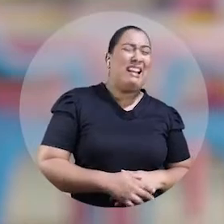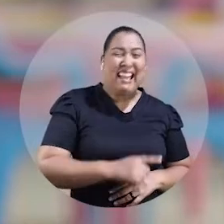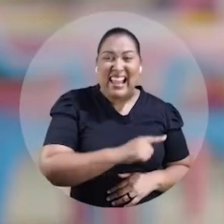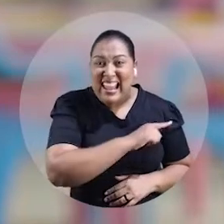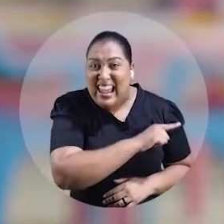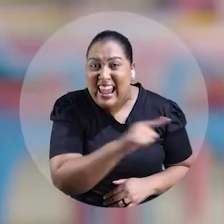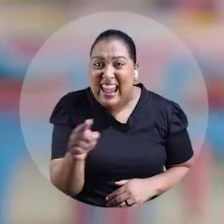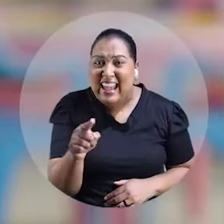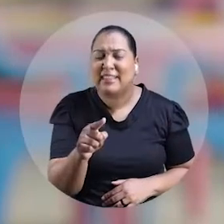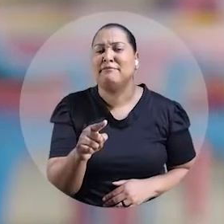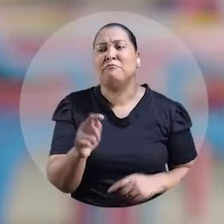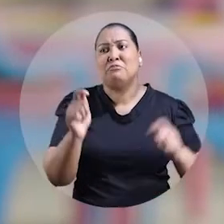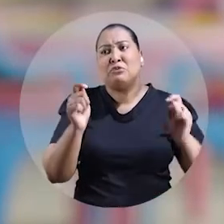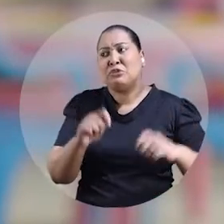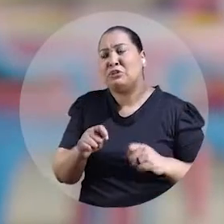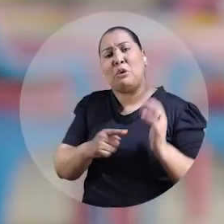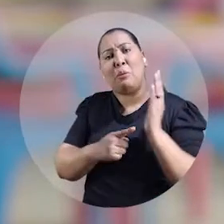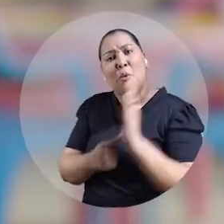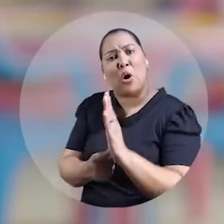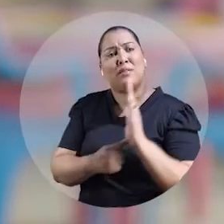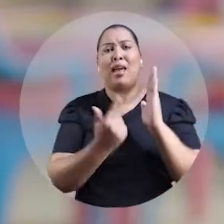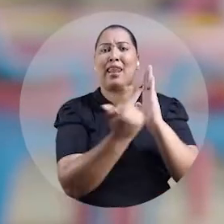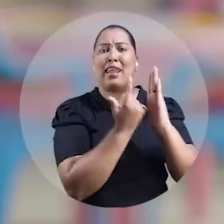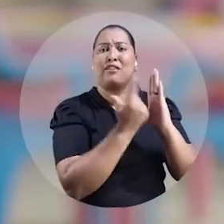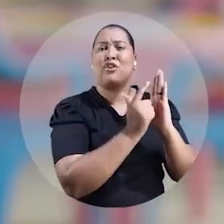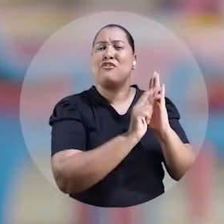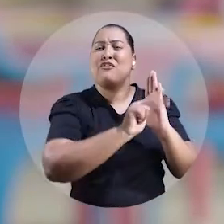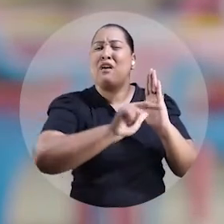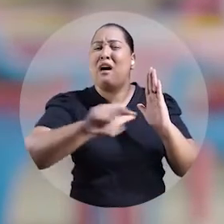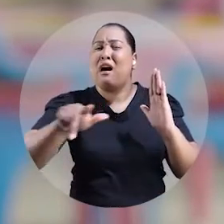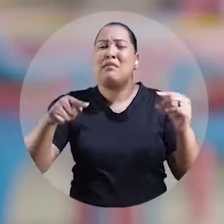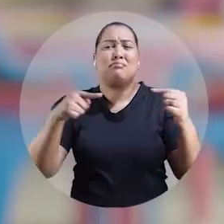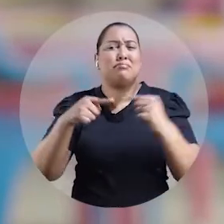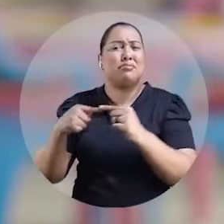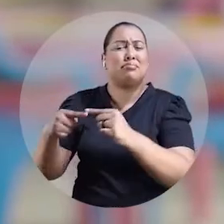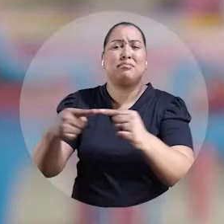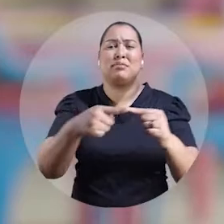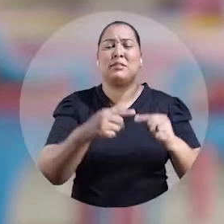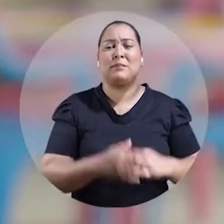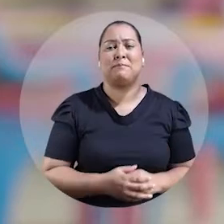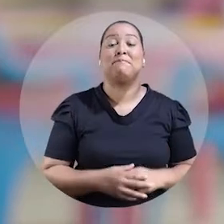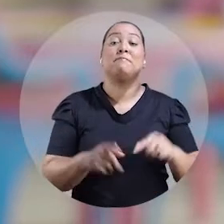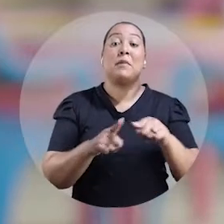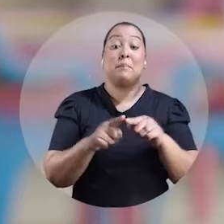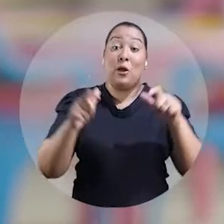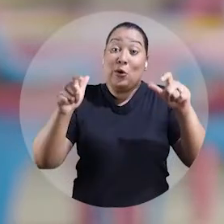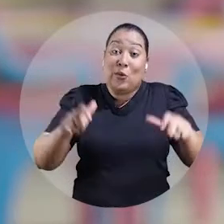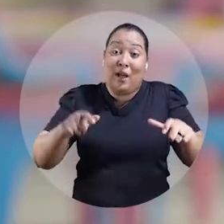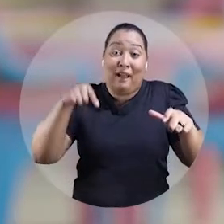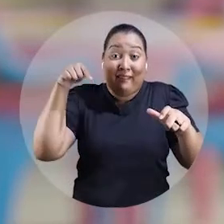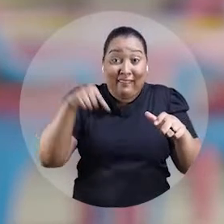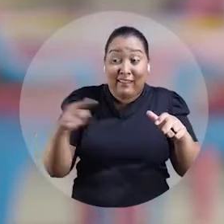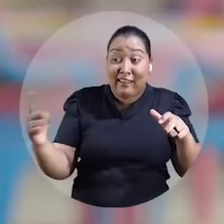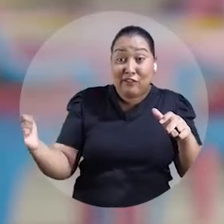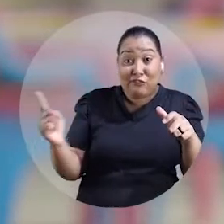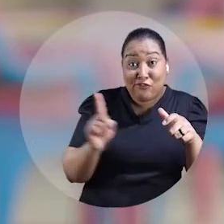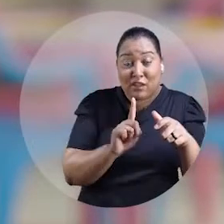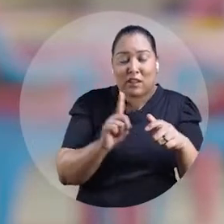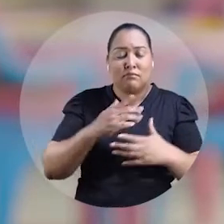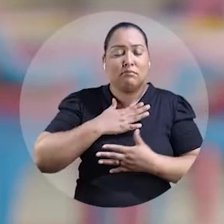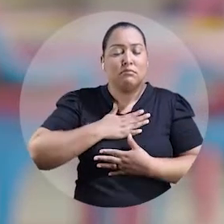uma vasta coleção de livros aí em várias áreas, e o silêncio, né? Que a gente,